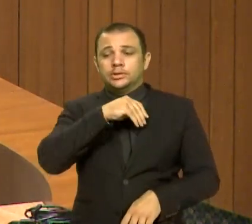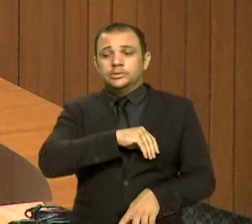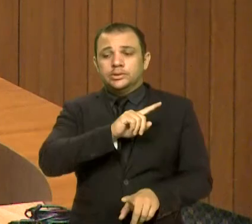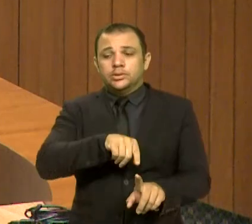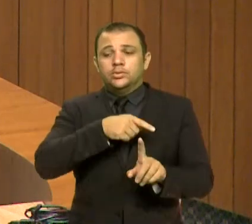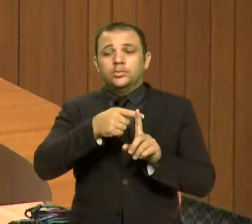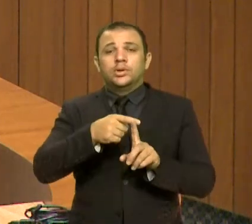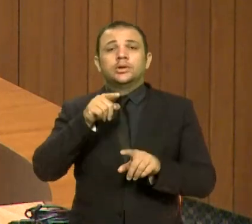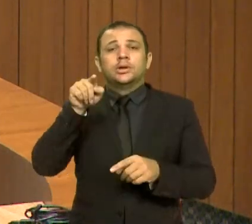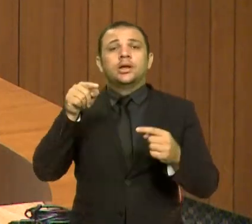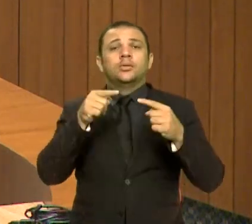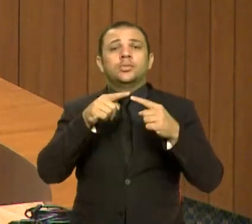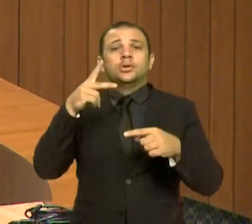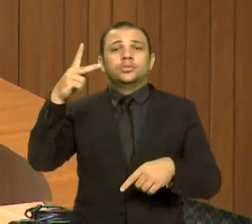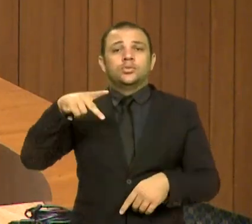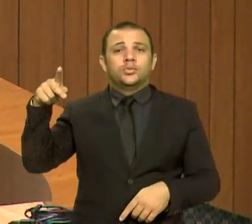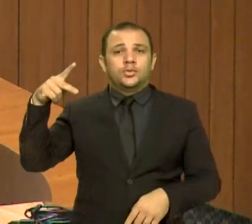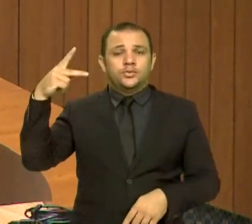federal dos